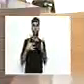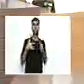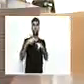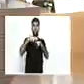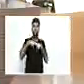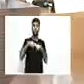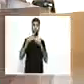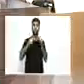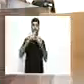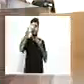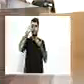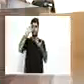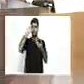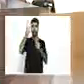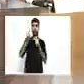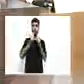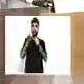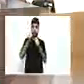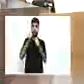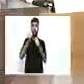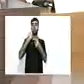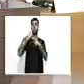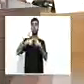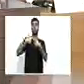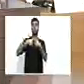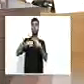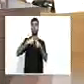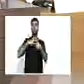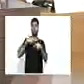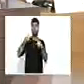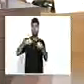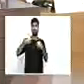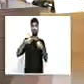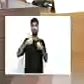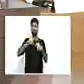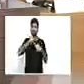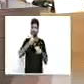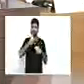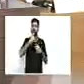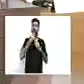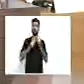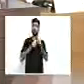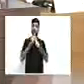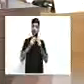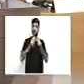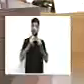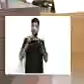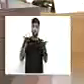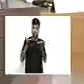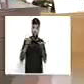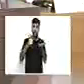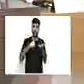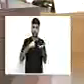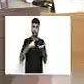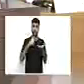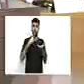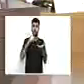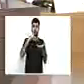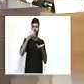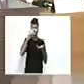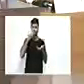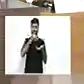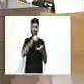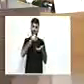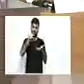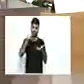por providência junto ao estado uma vez que é estarrecedor ver a atual situação das casas de saúde